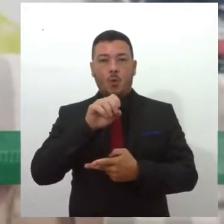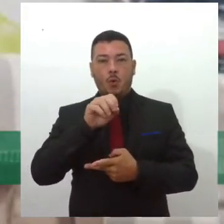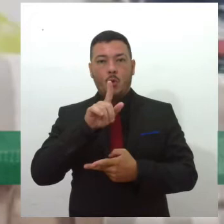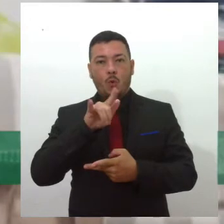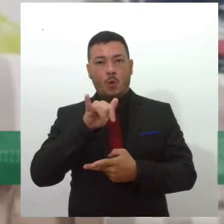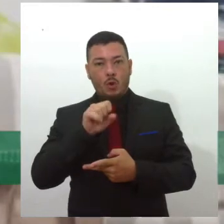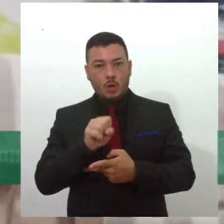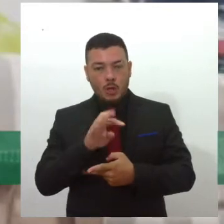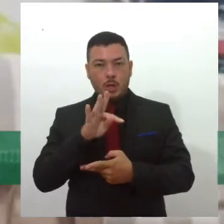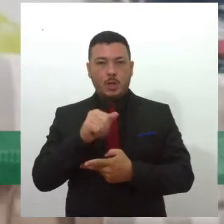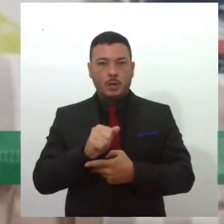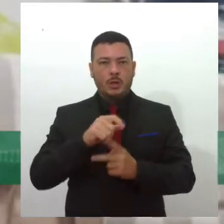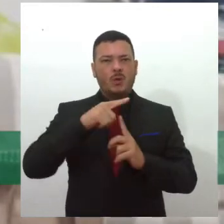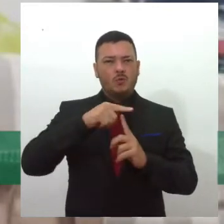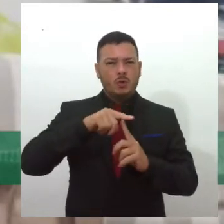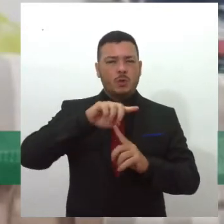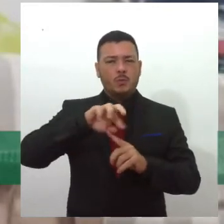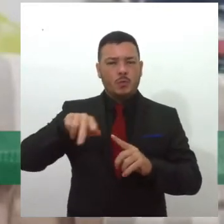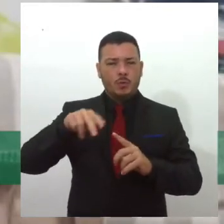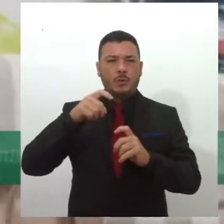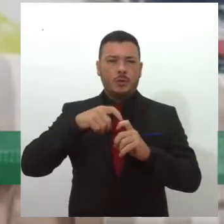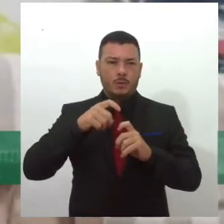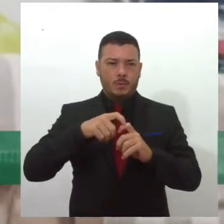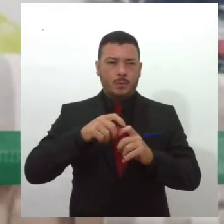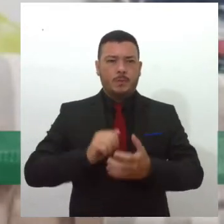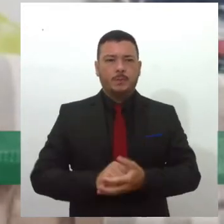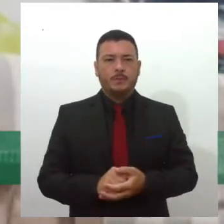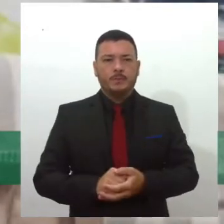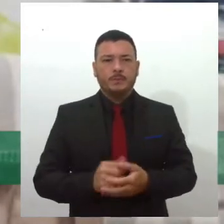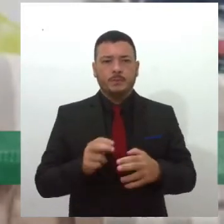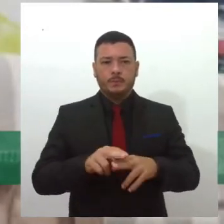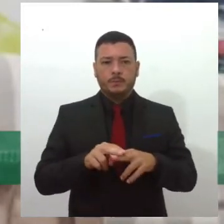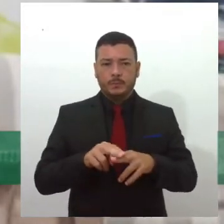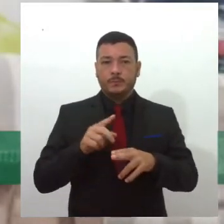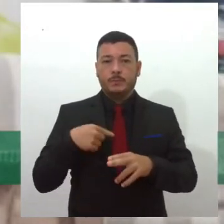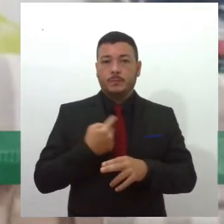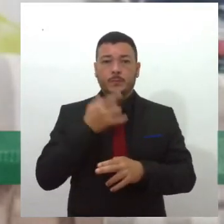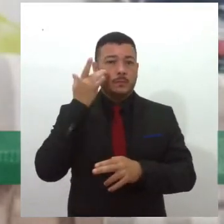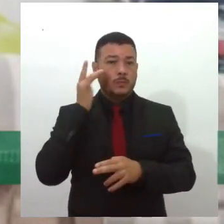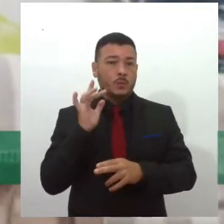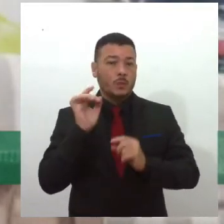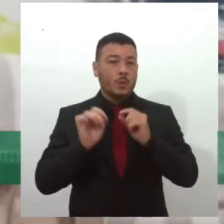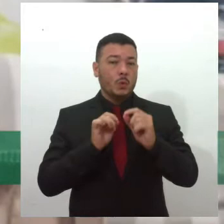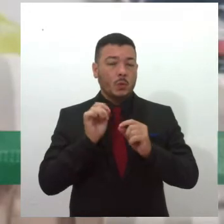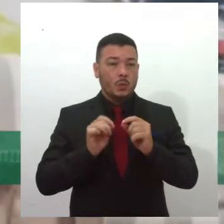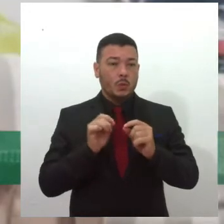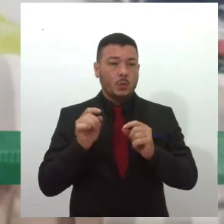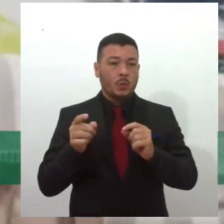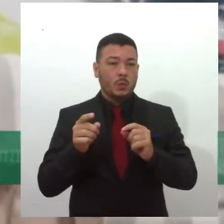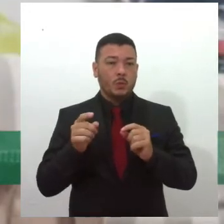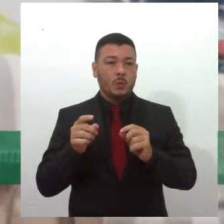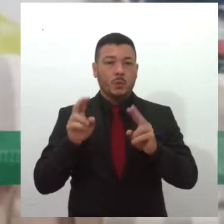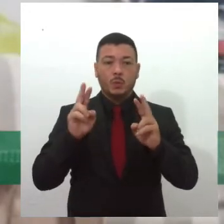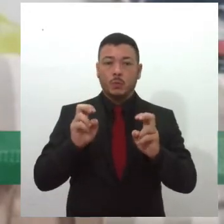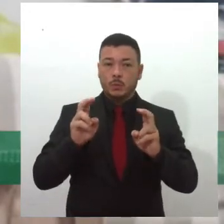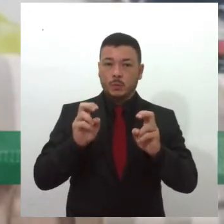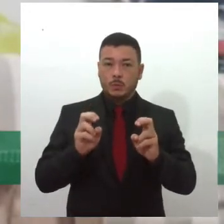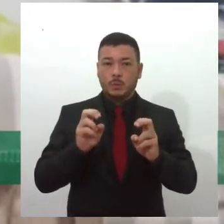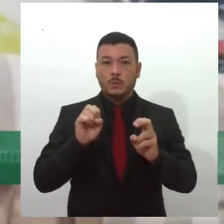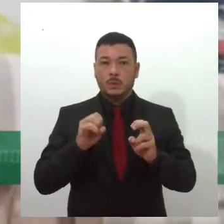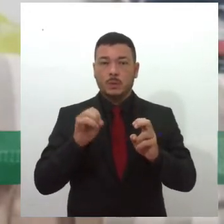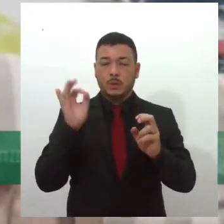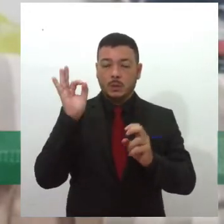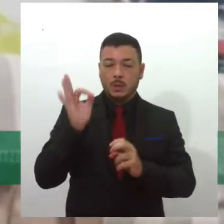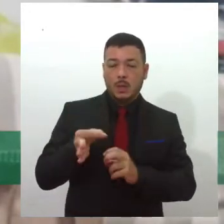de problemas cognitivos que também têm acontecido, e nós não sabemos se esses pacientes vão ficar com sequela definitiva ou não ao longo